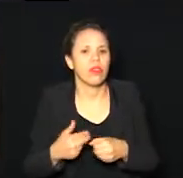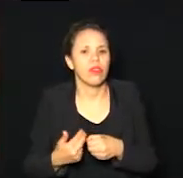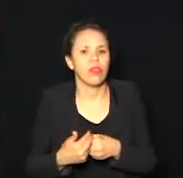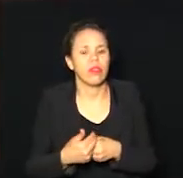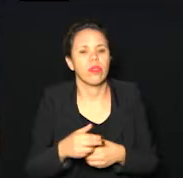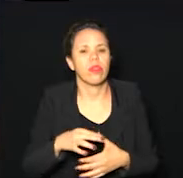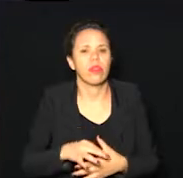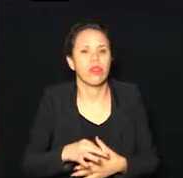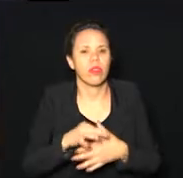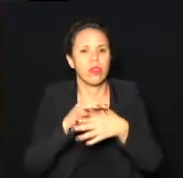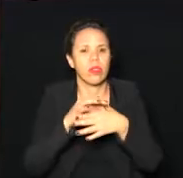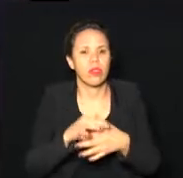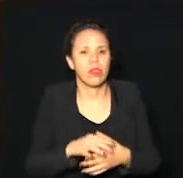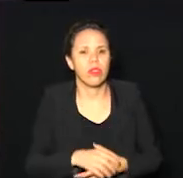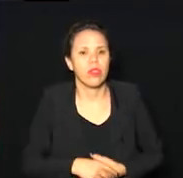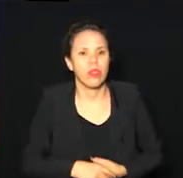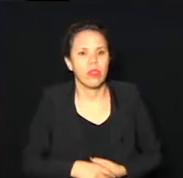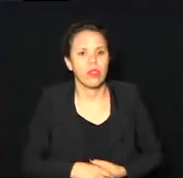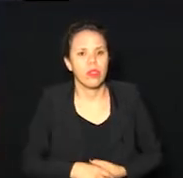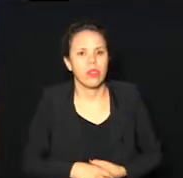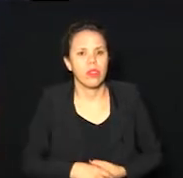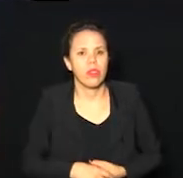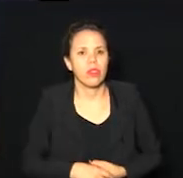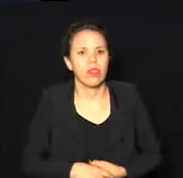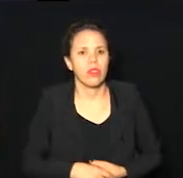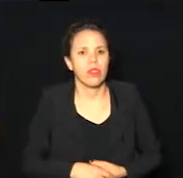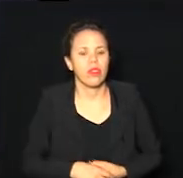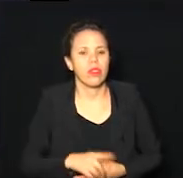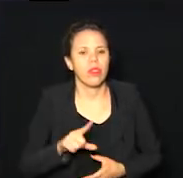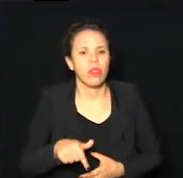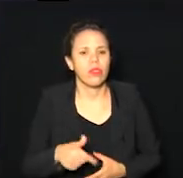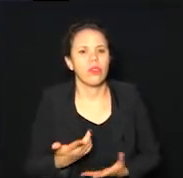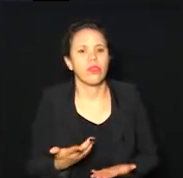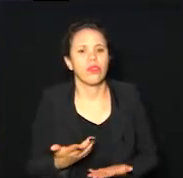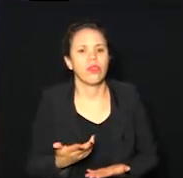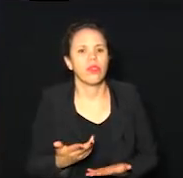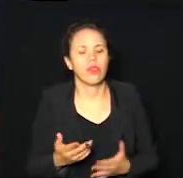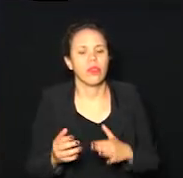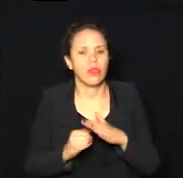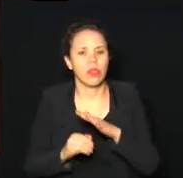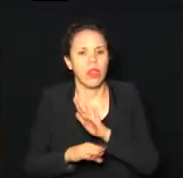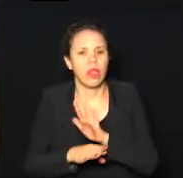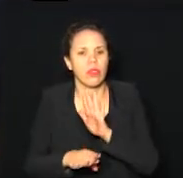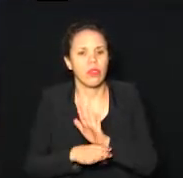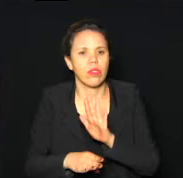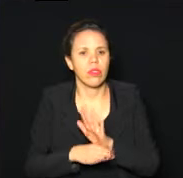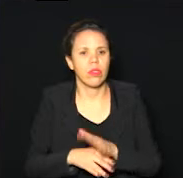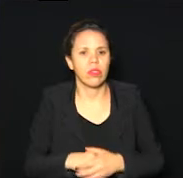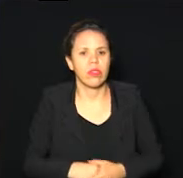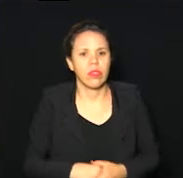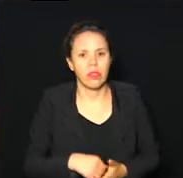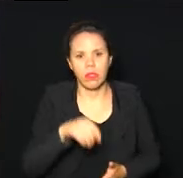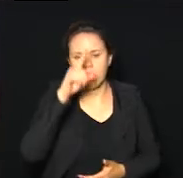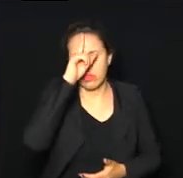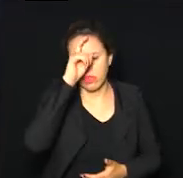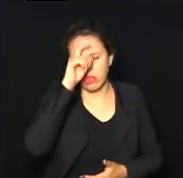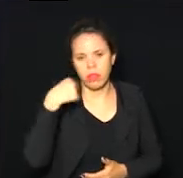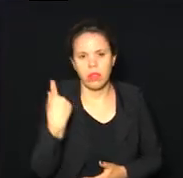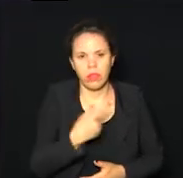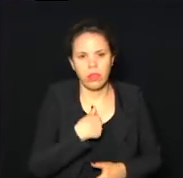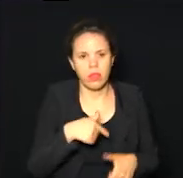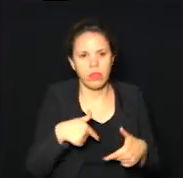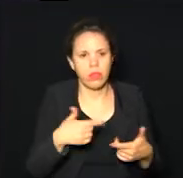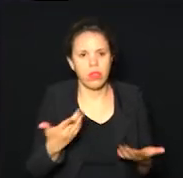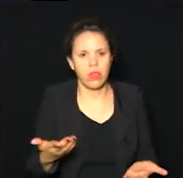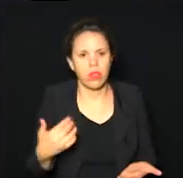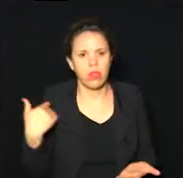líder comunitário, como no isso tudo a Unicamp nos ajudou. Mas o hospital, para a gente que era um menino, né, Toninho? Nós